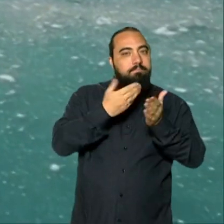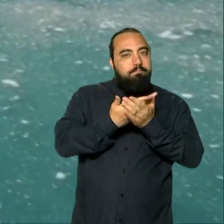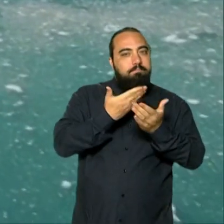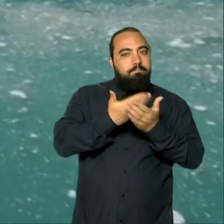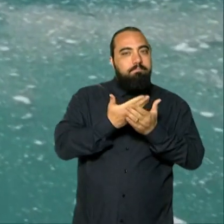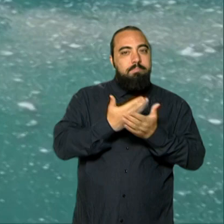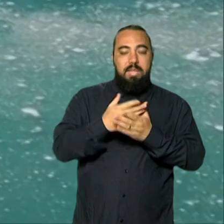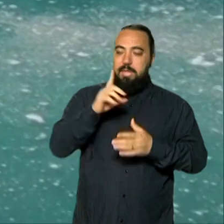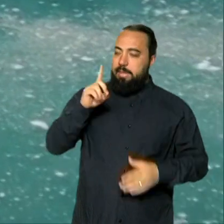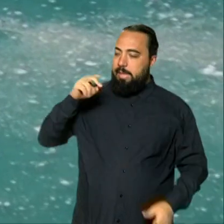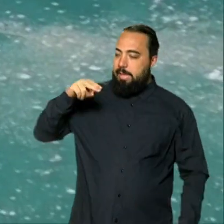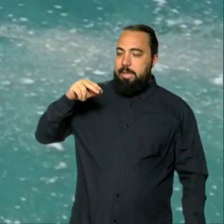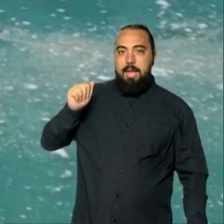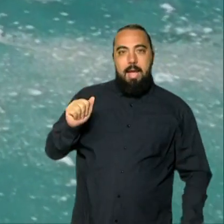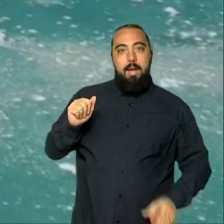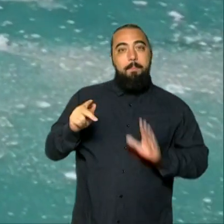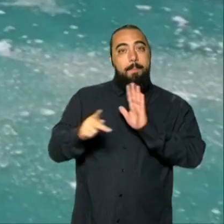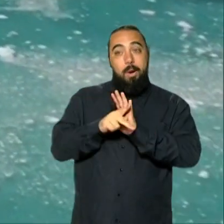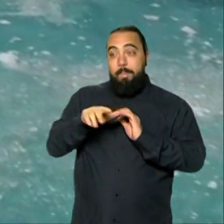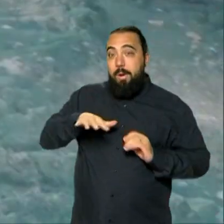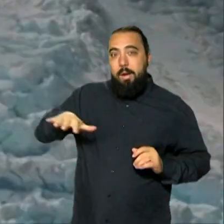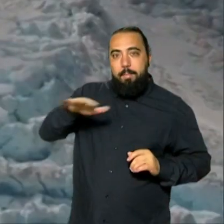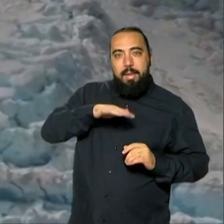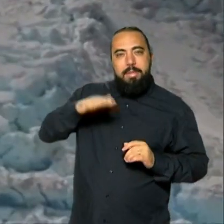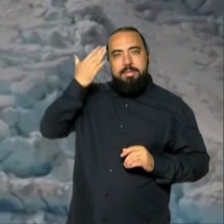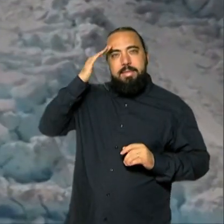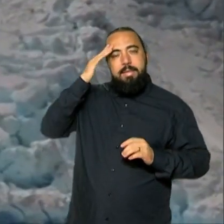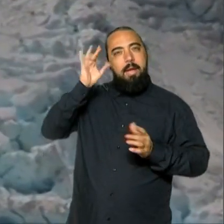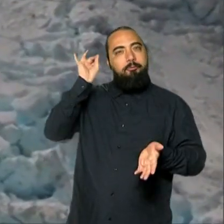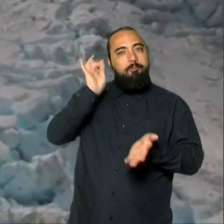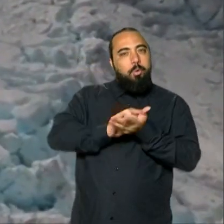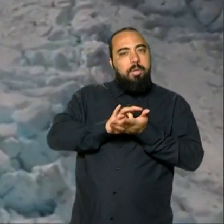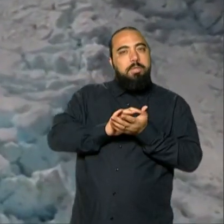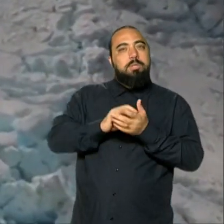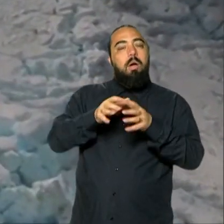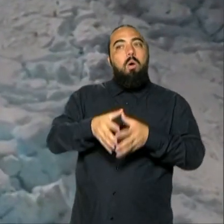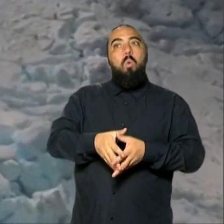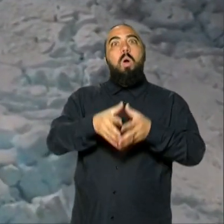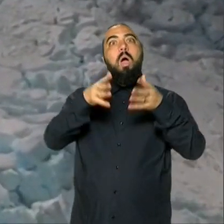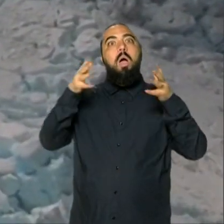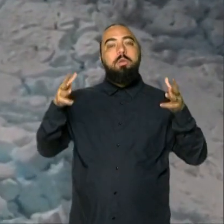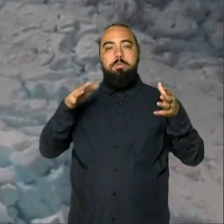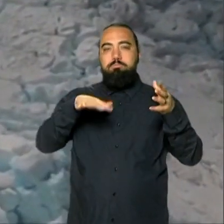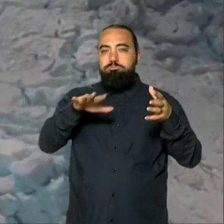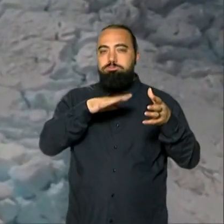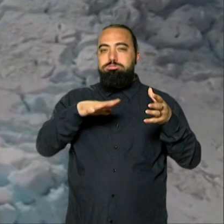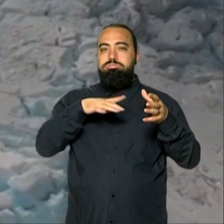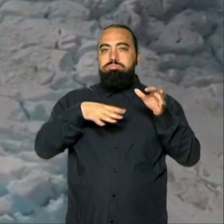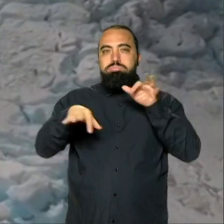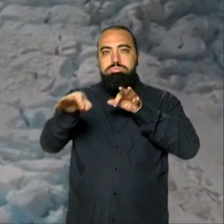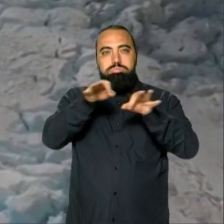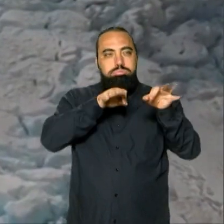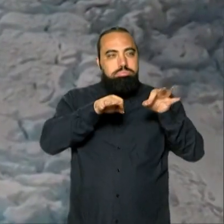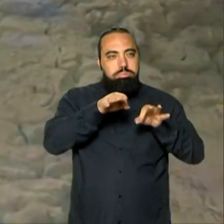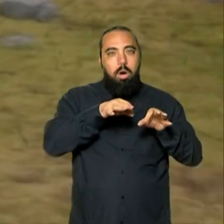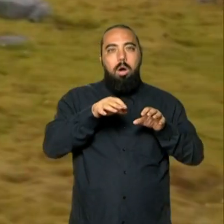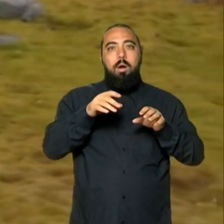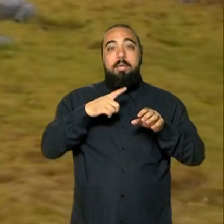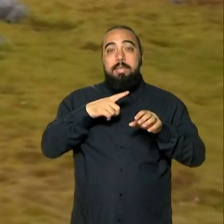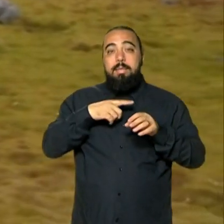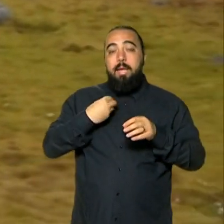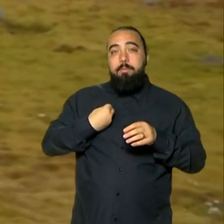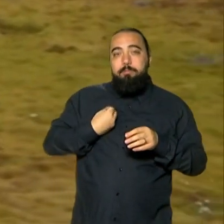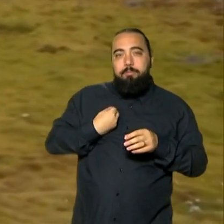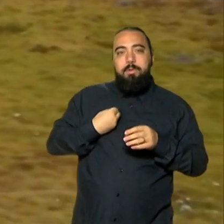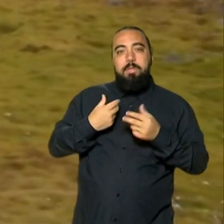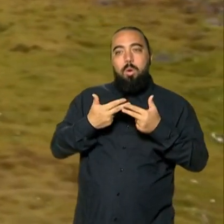DNA ambiental do continente. Entender a origem e o crescimento dos organismos presentes na região, principalmente as